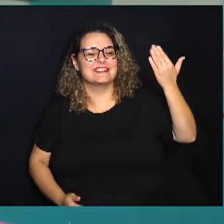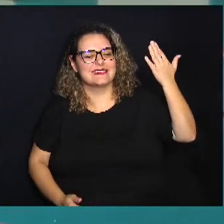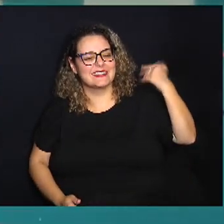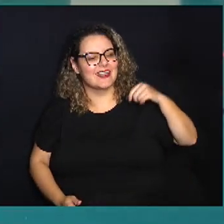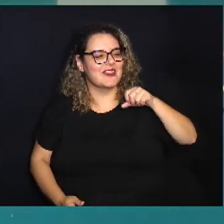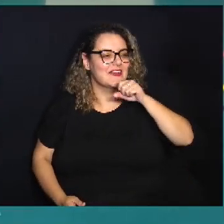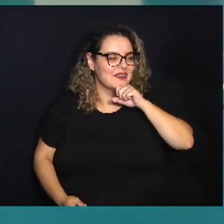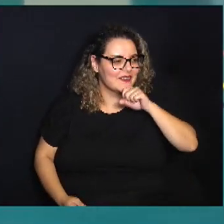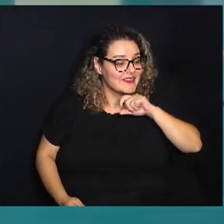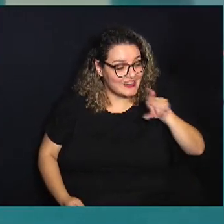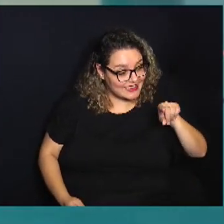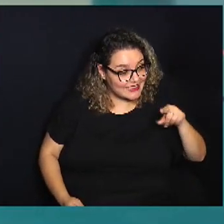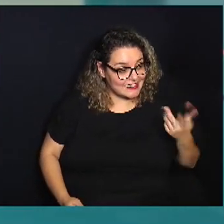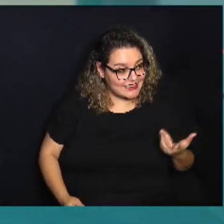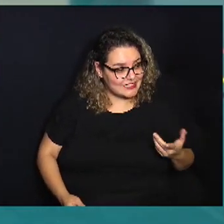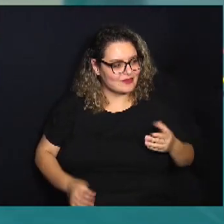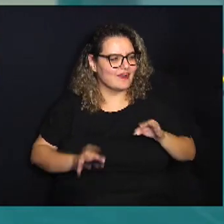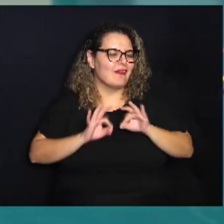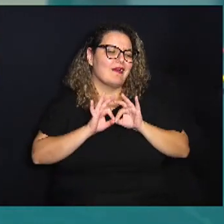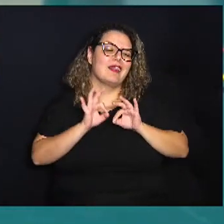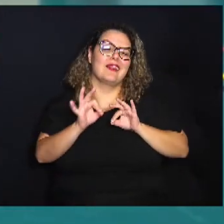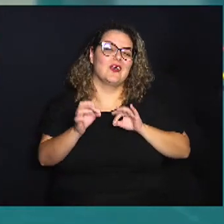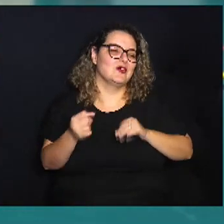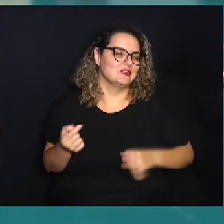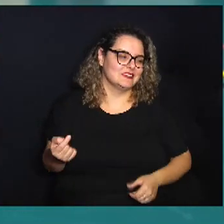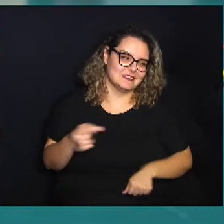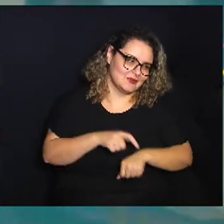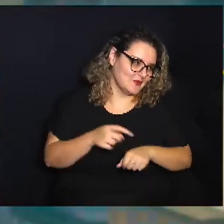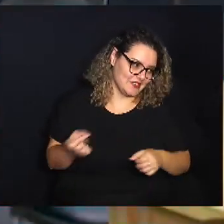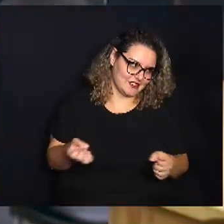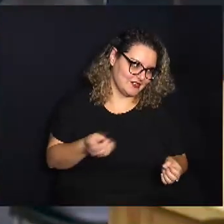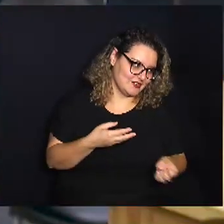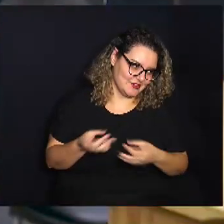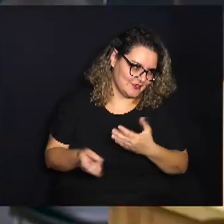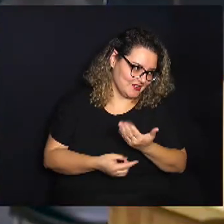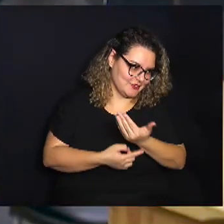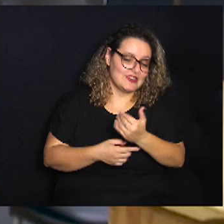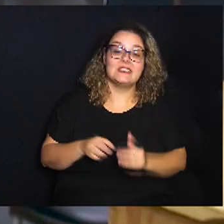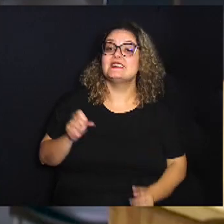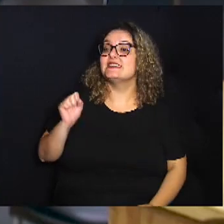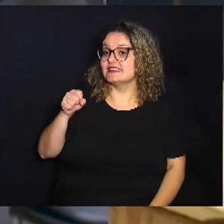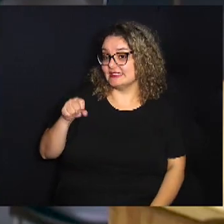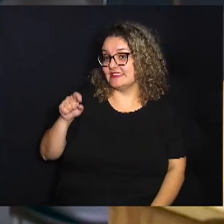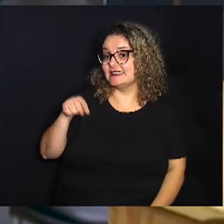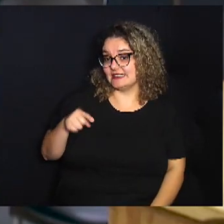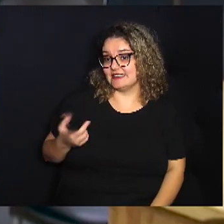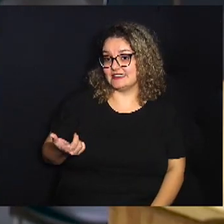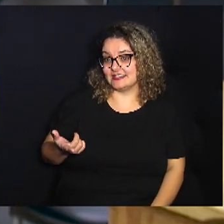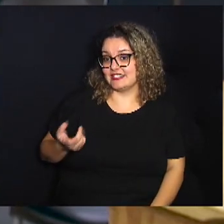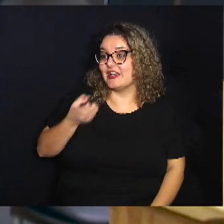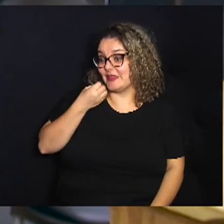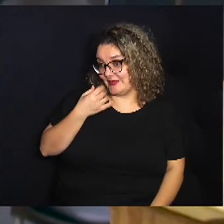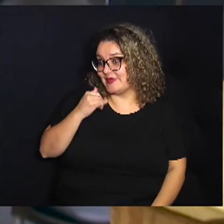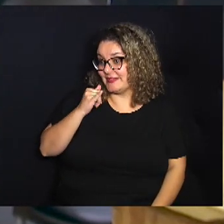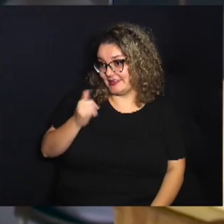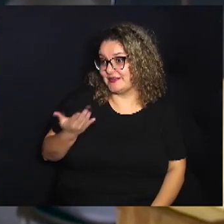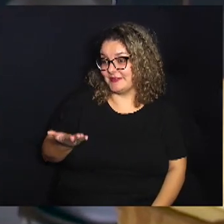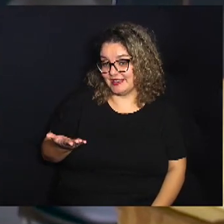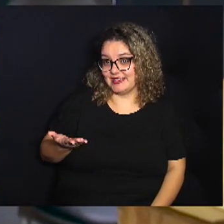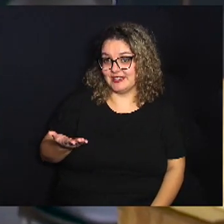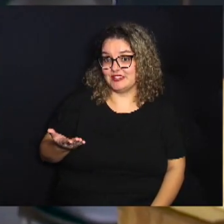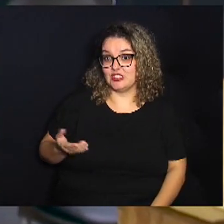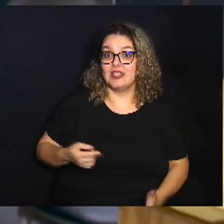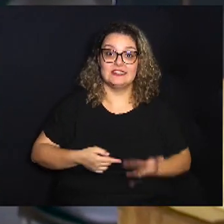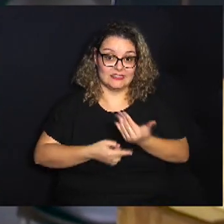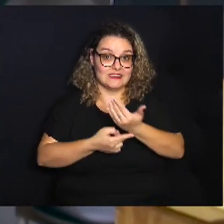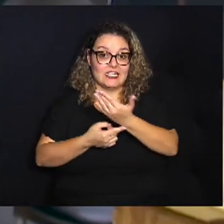antiga, né? Bem longe dessa época de tecnologia. Sim. É, aqui é bom você ter citado essa palavra